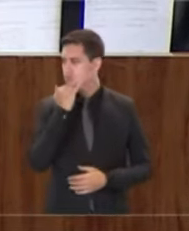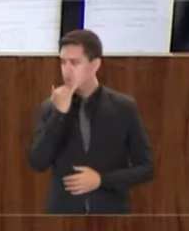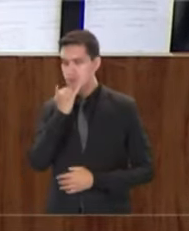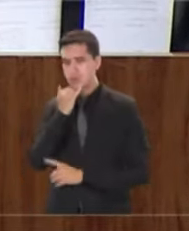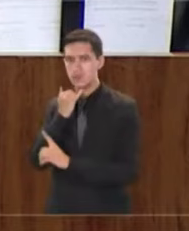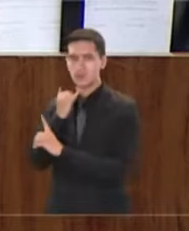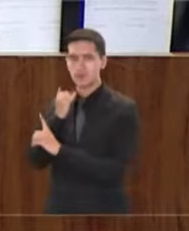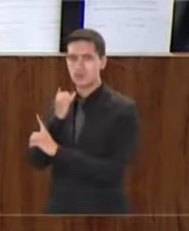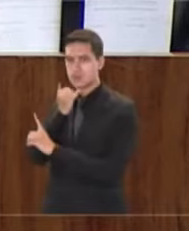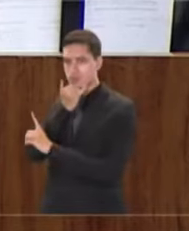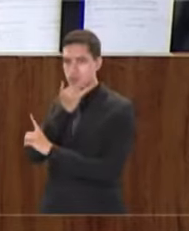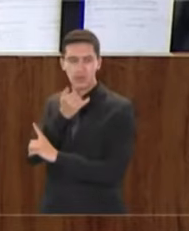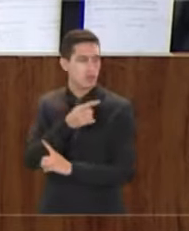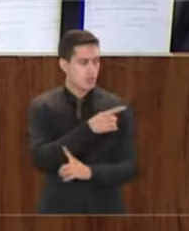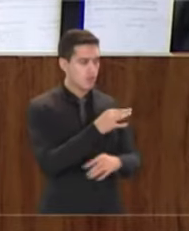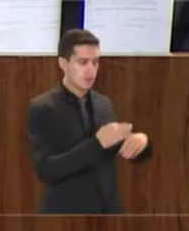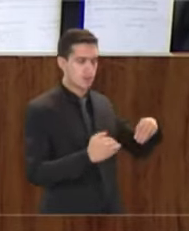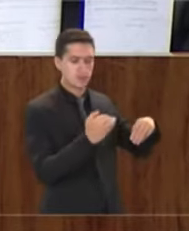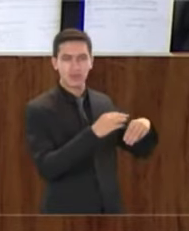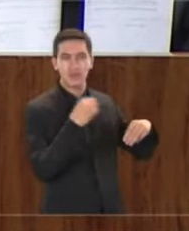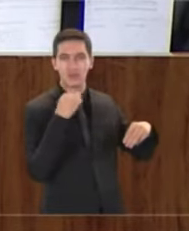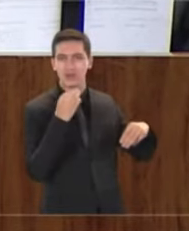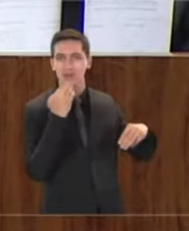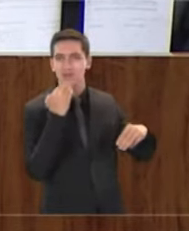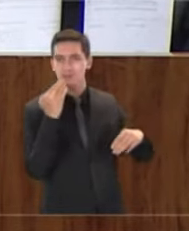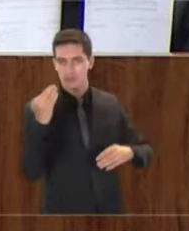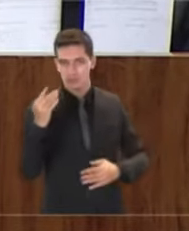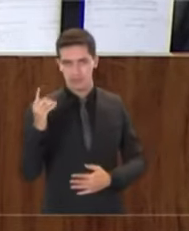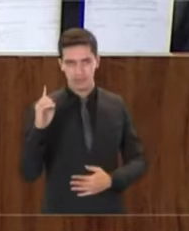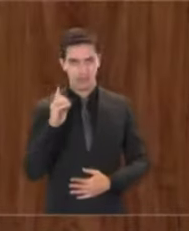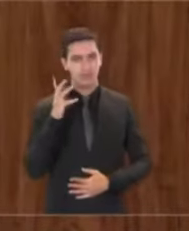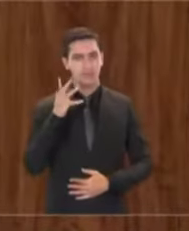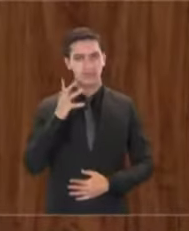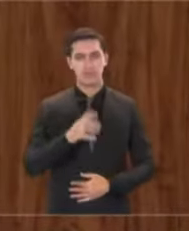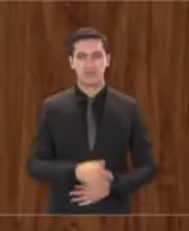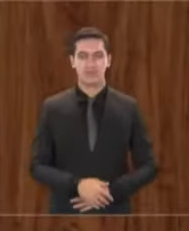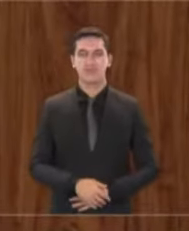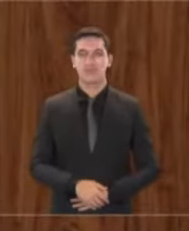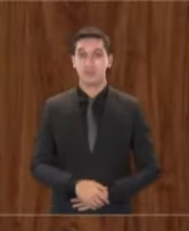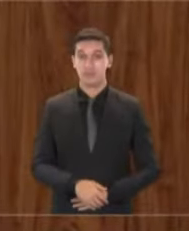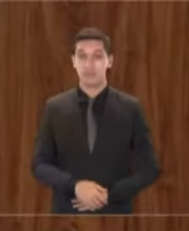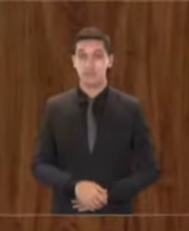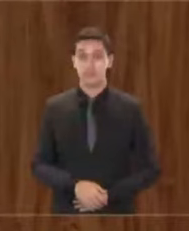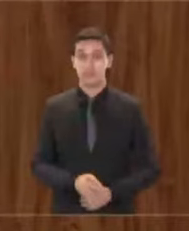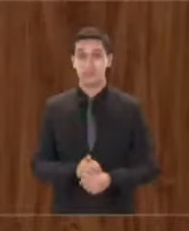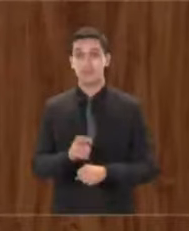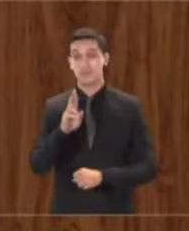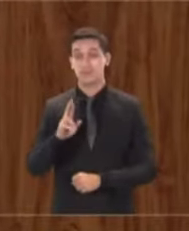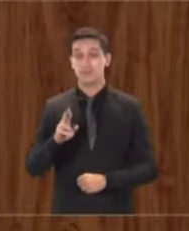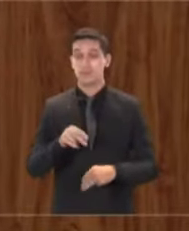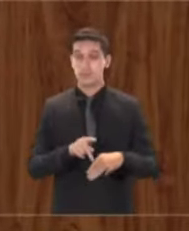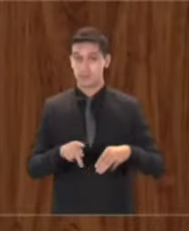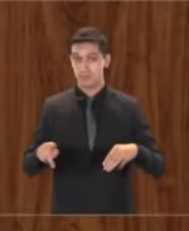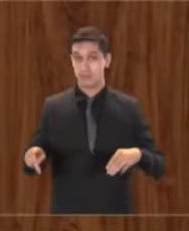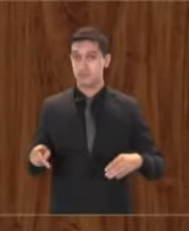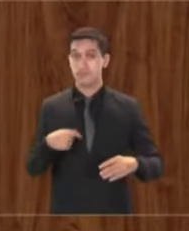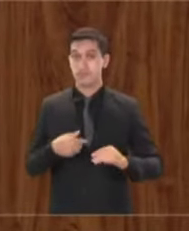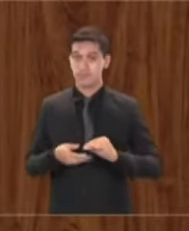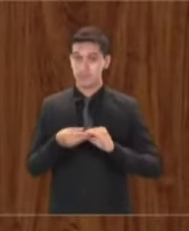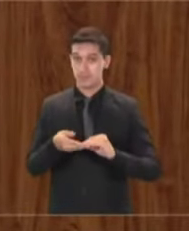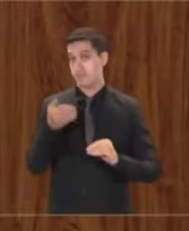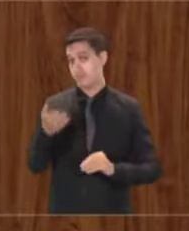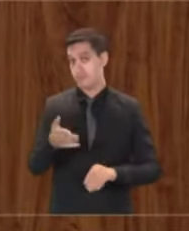Só um minutinho, ministra Edilene, que a ministra Carmen tinha pedido a palavra. Só um minuto. Senhor presidente, cumprimentando Vossa Excelência, os senhores ministros,